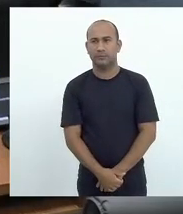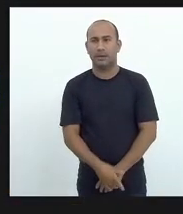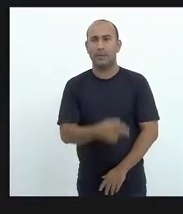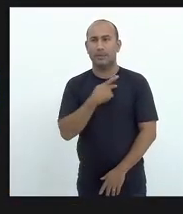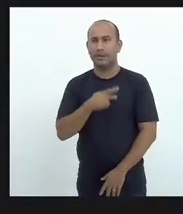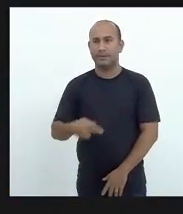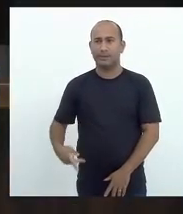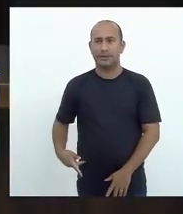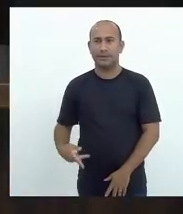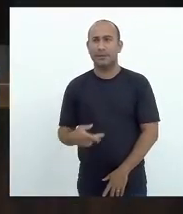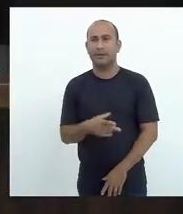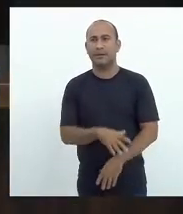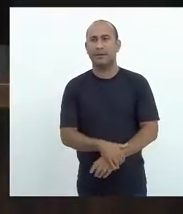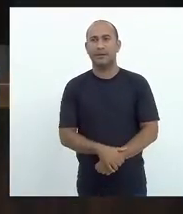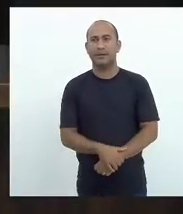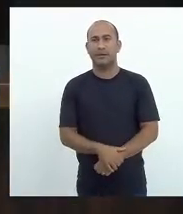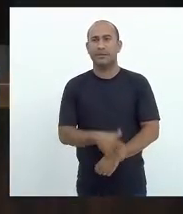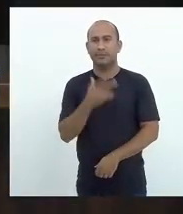Presidente, para encaminhar pelo